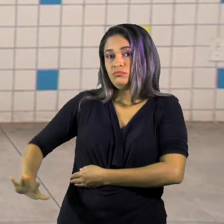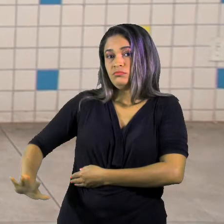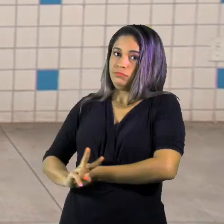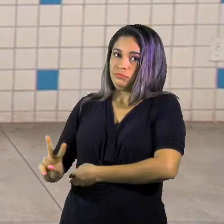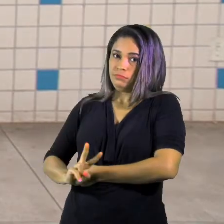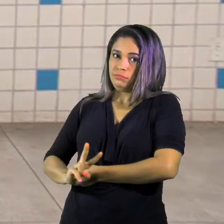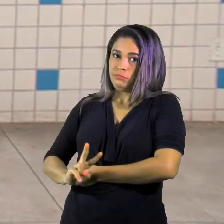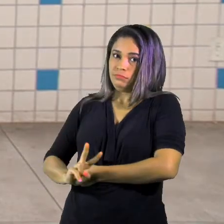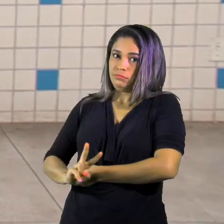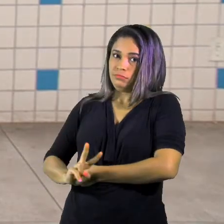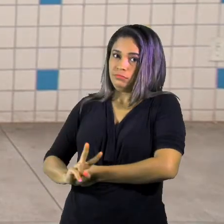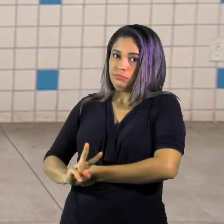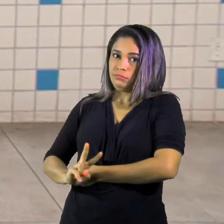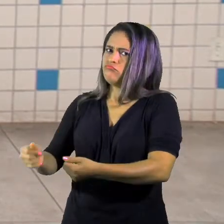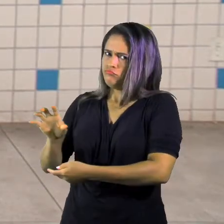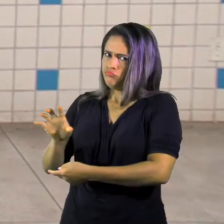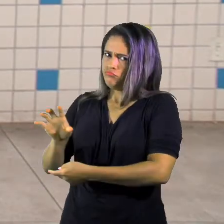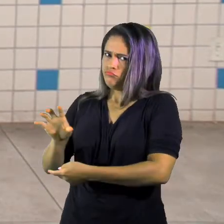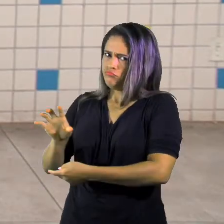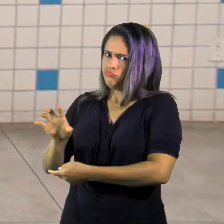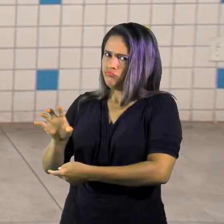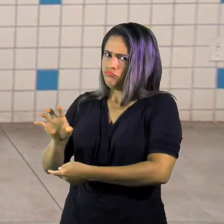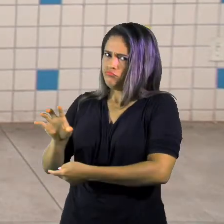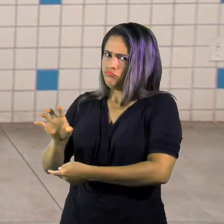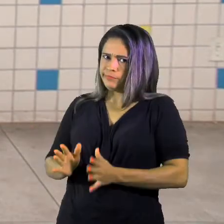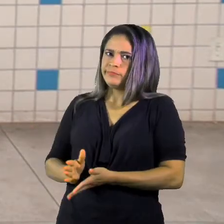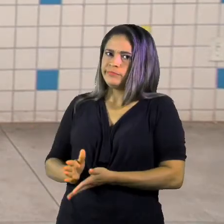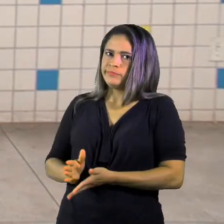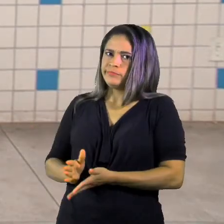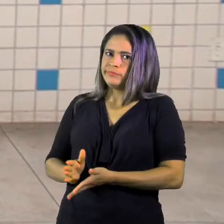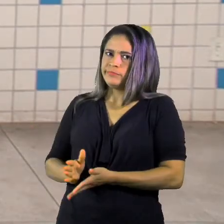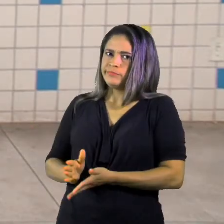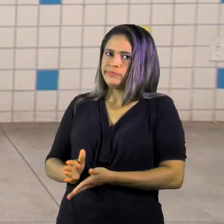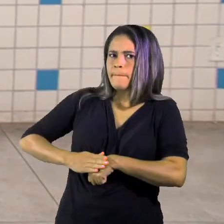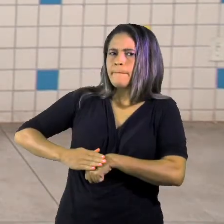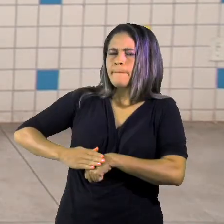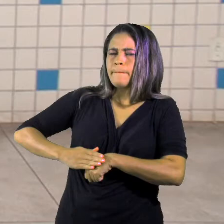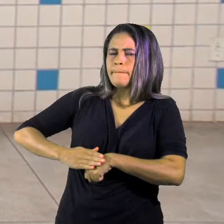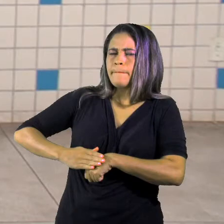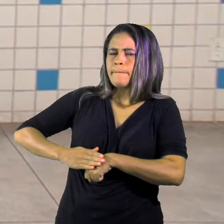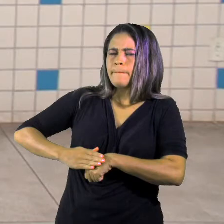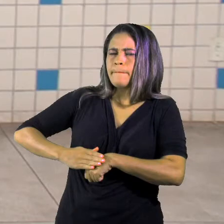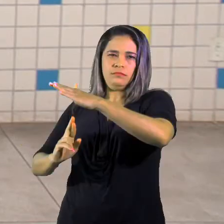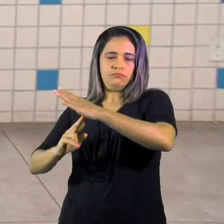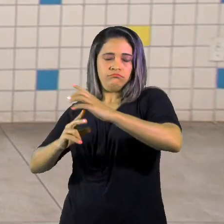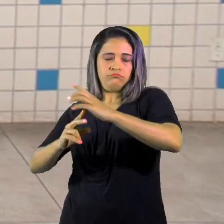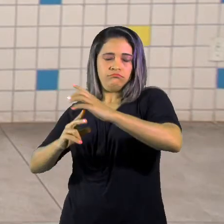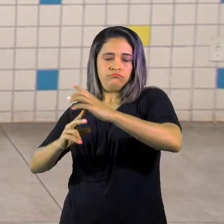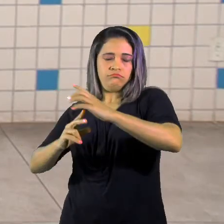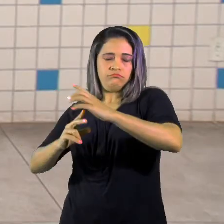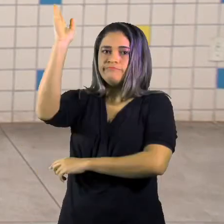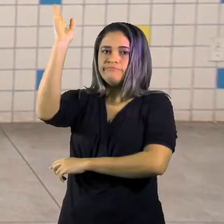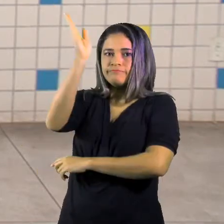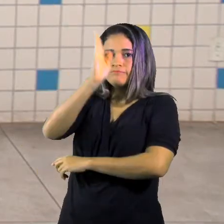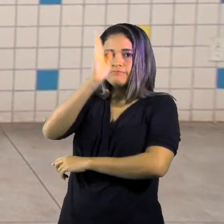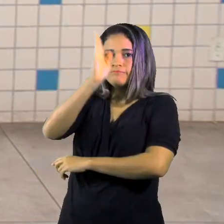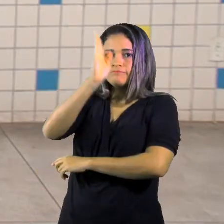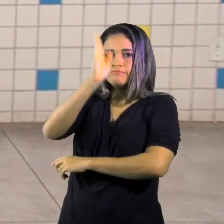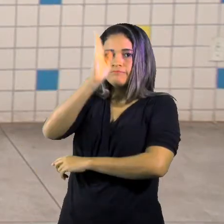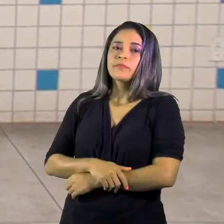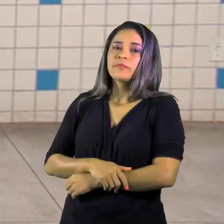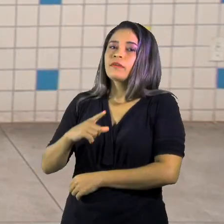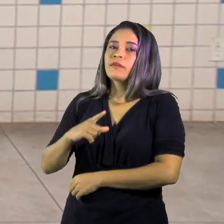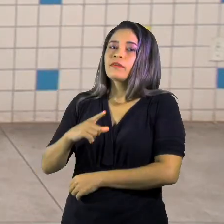muitos investimentos, fazendo, então, ter a maior malha rodoviária do país. Temos também